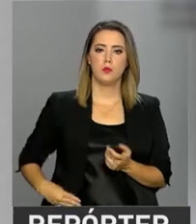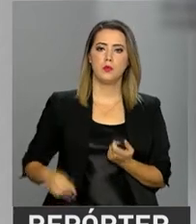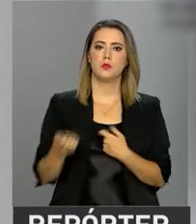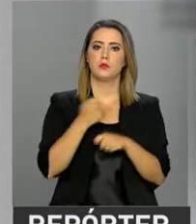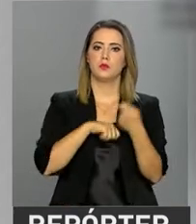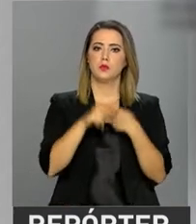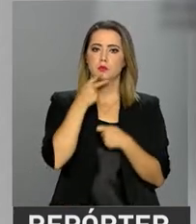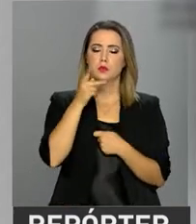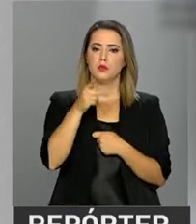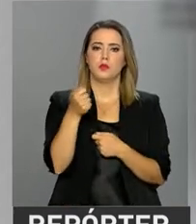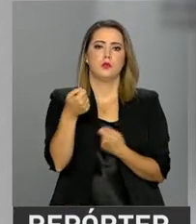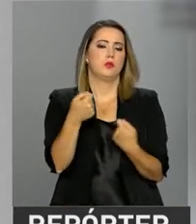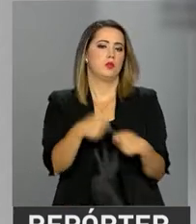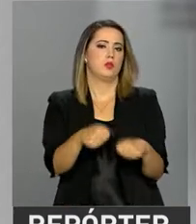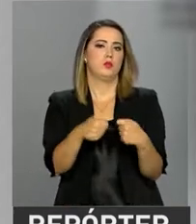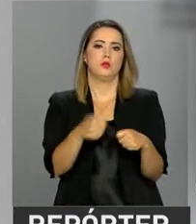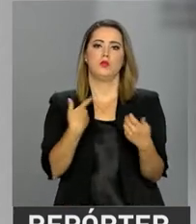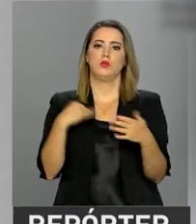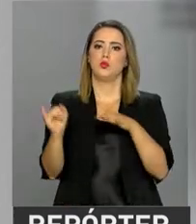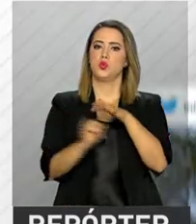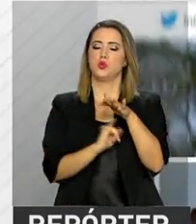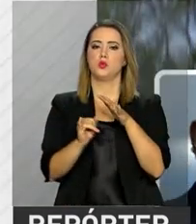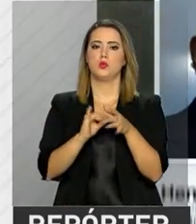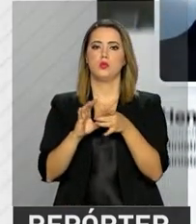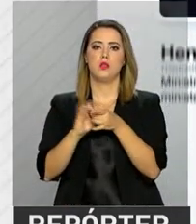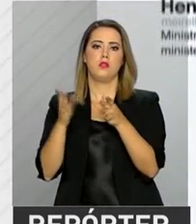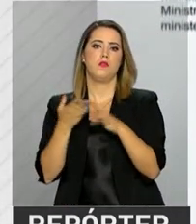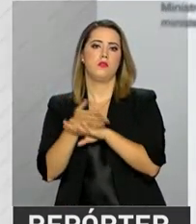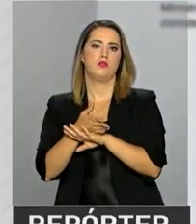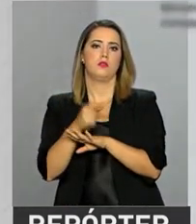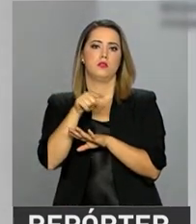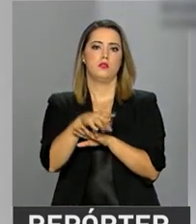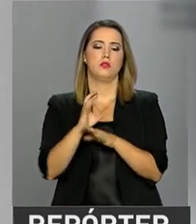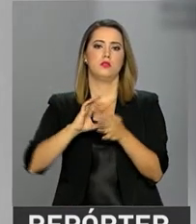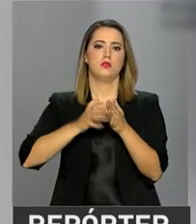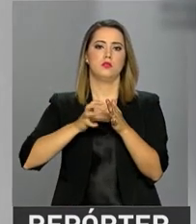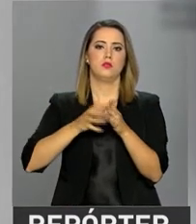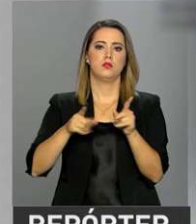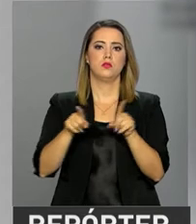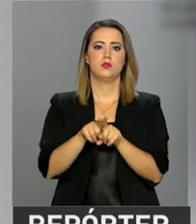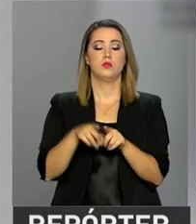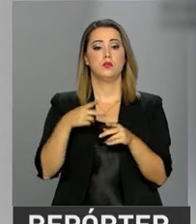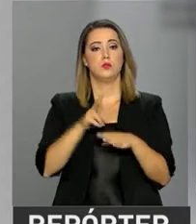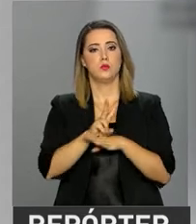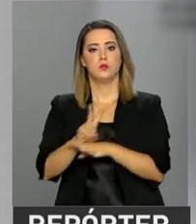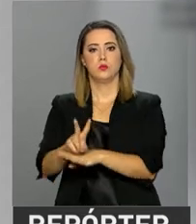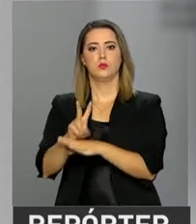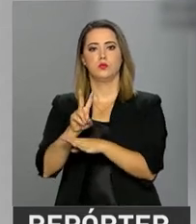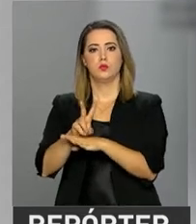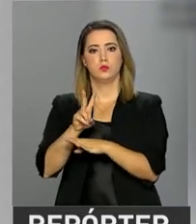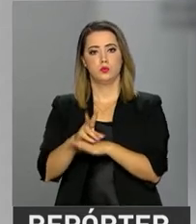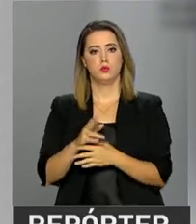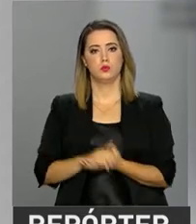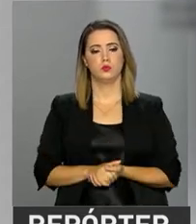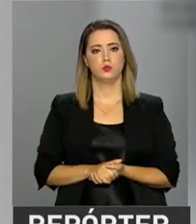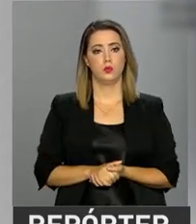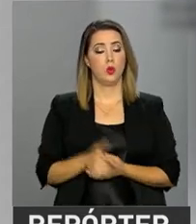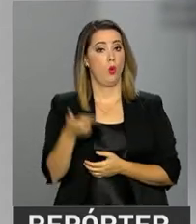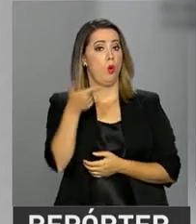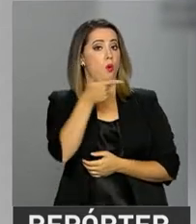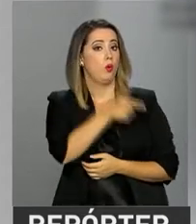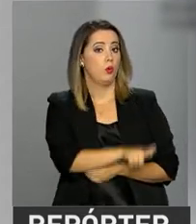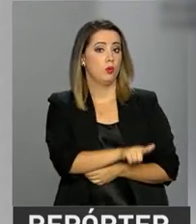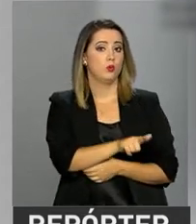também que nenhuma instituição terá livre acesso aos dados dos consumidores que seguem protegidos outro